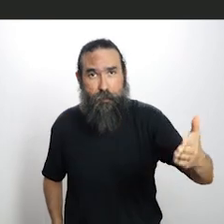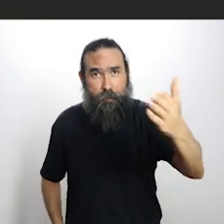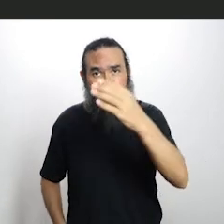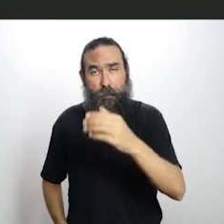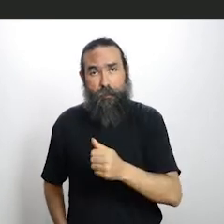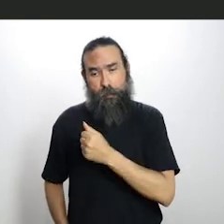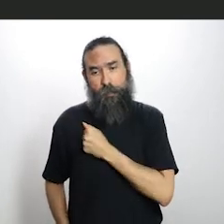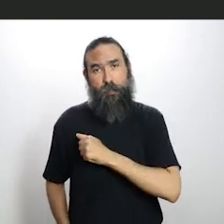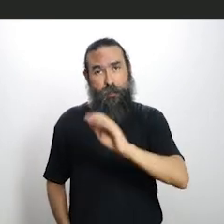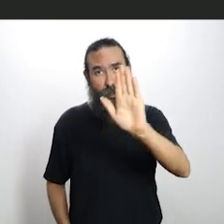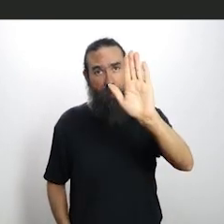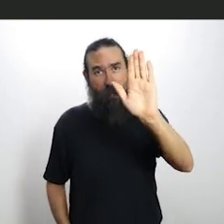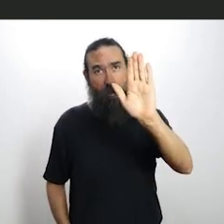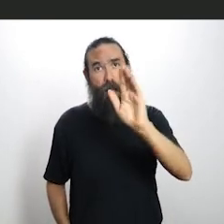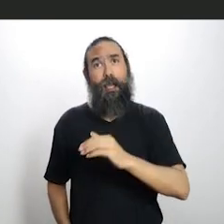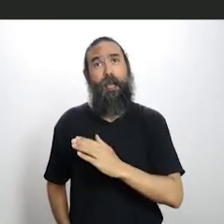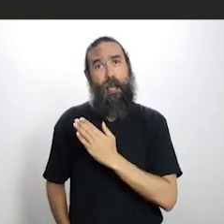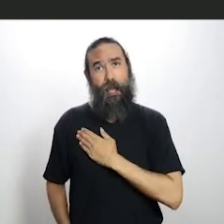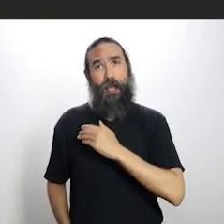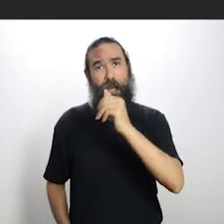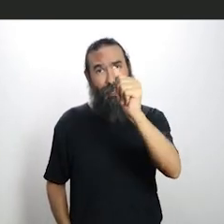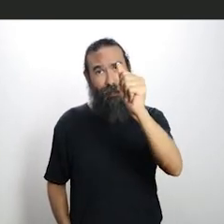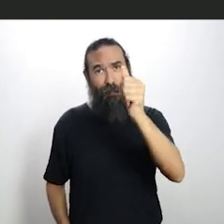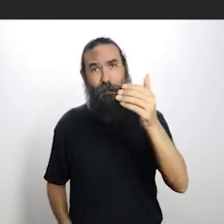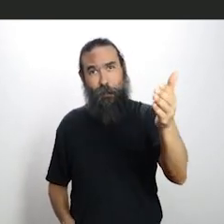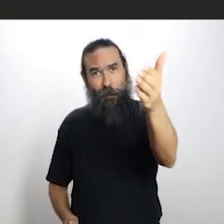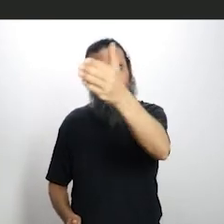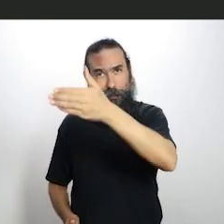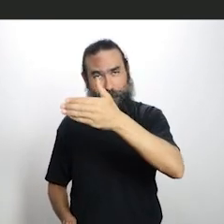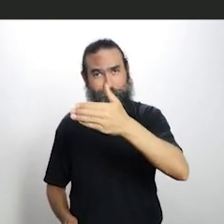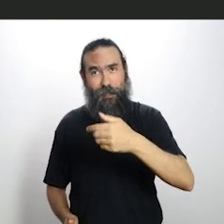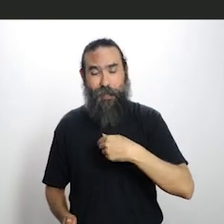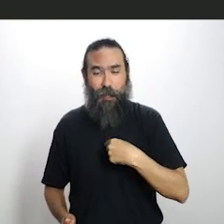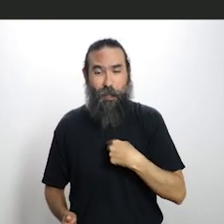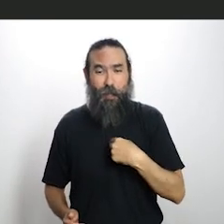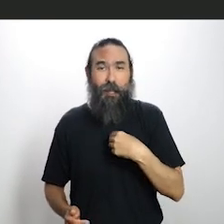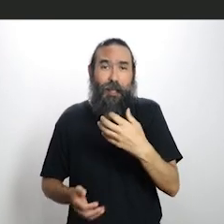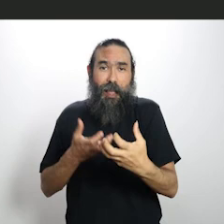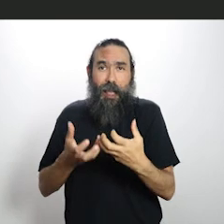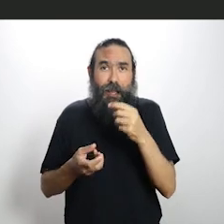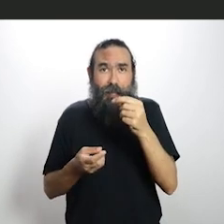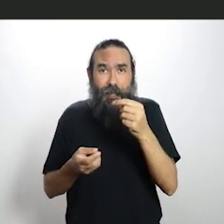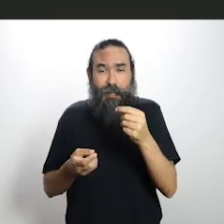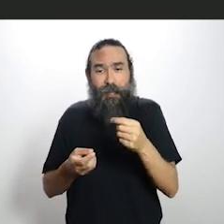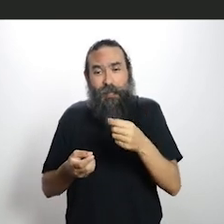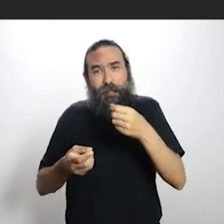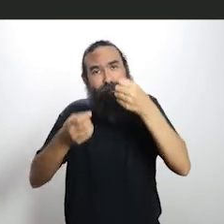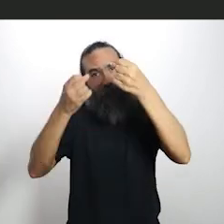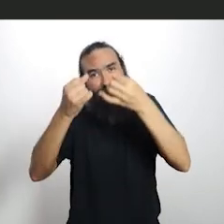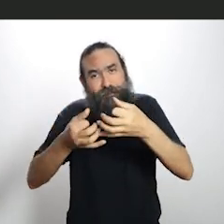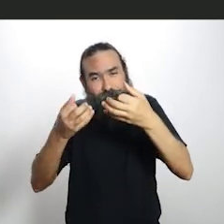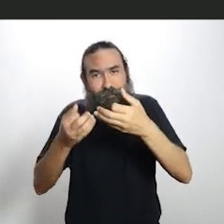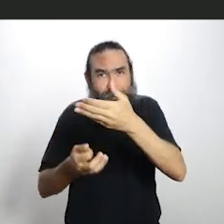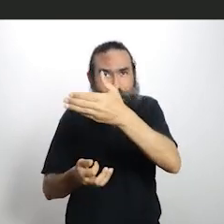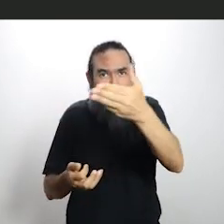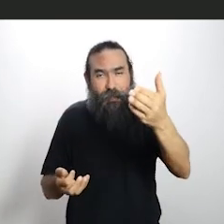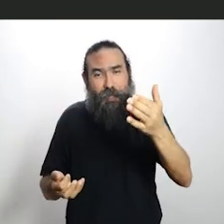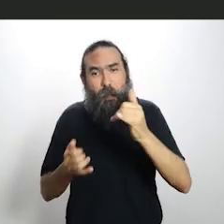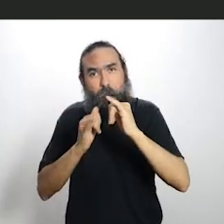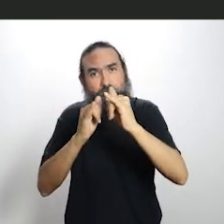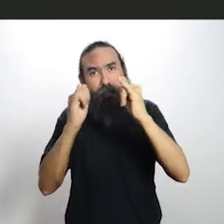ter sido compreendido né que é dessa forma que eu entendi fazer política sabe